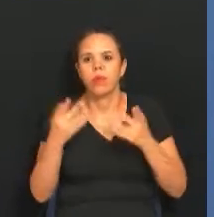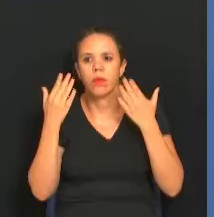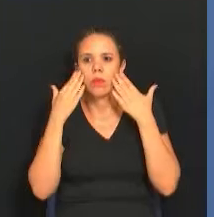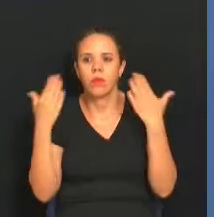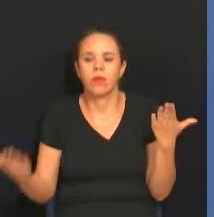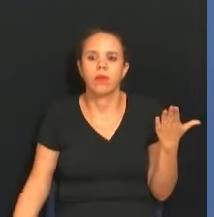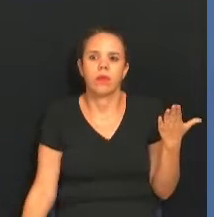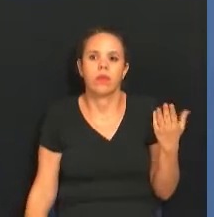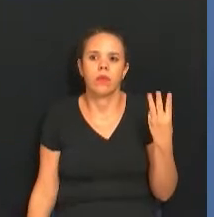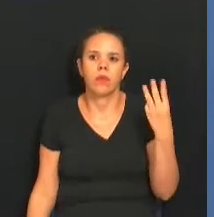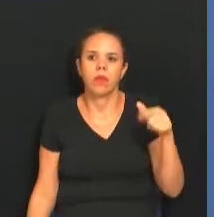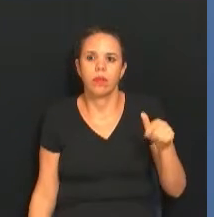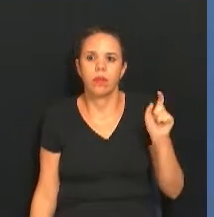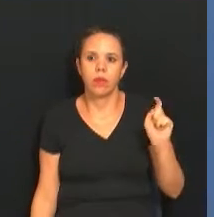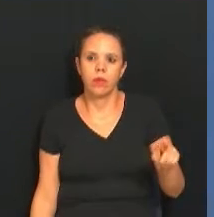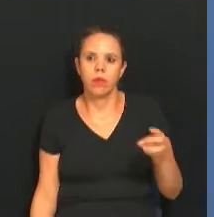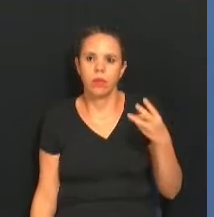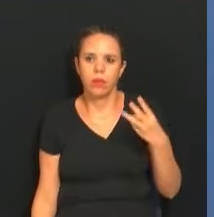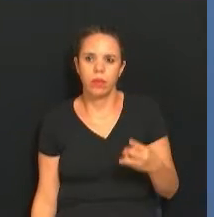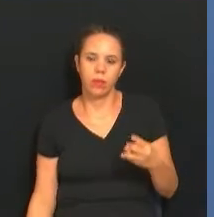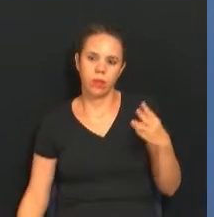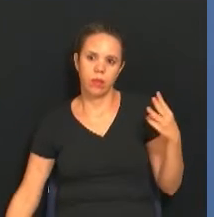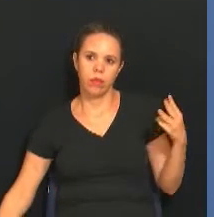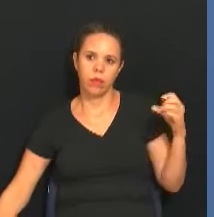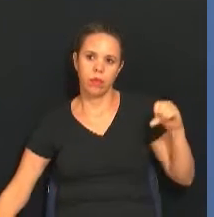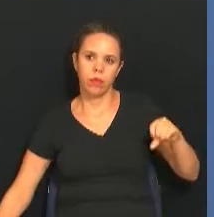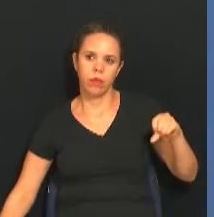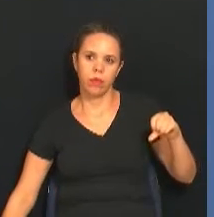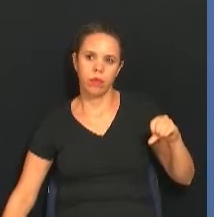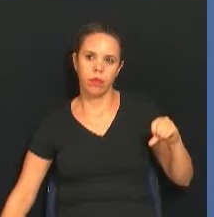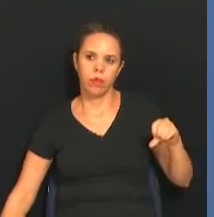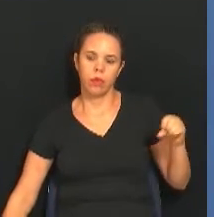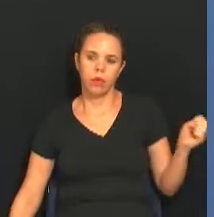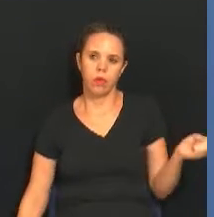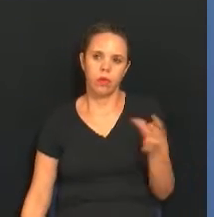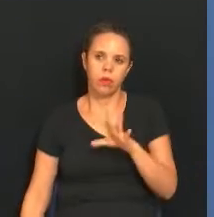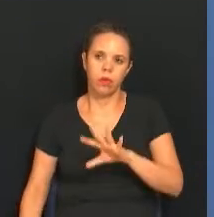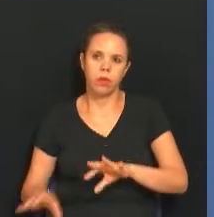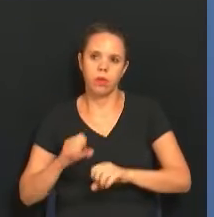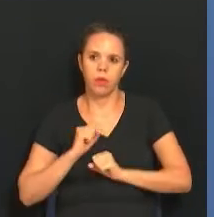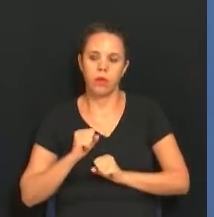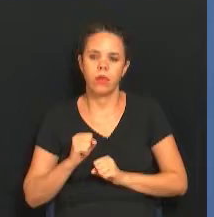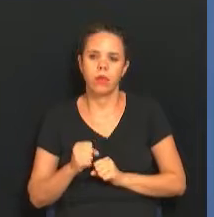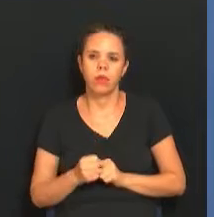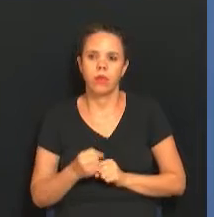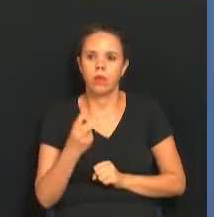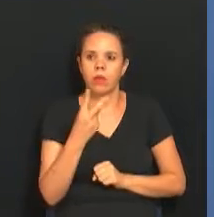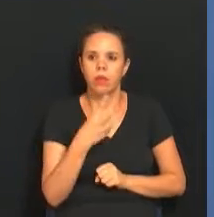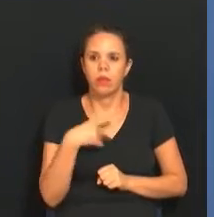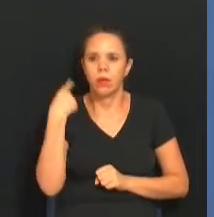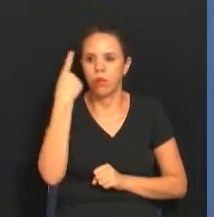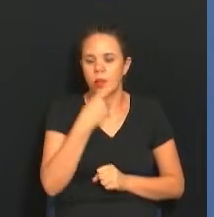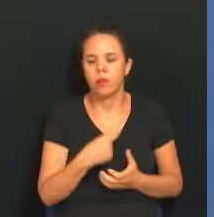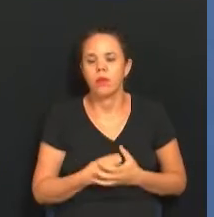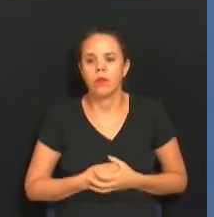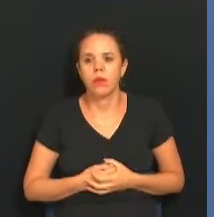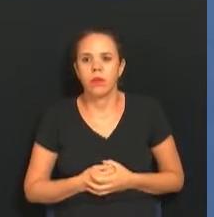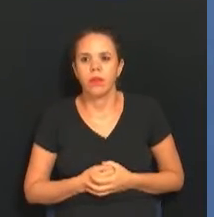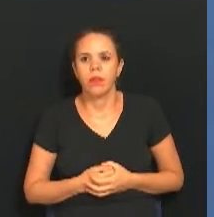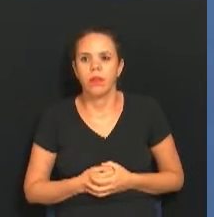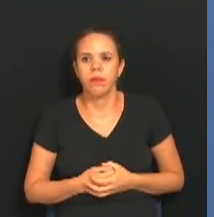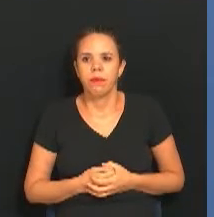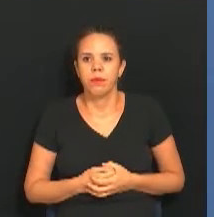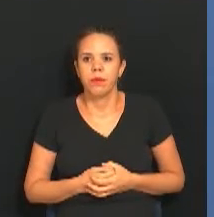são 37 1339 novos casos registrados nas últimas 24 horas